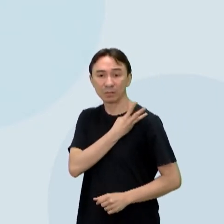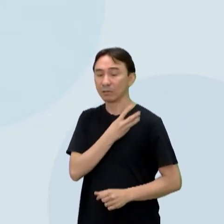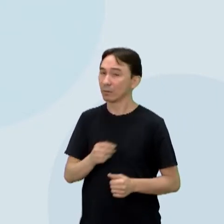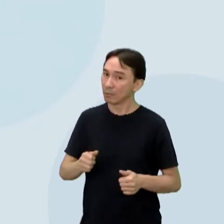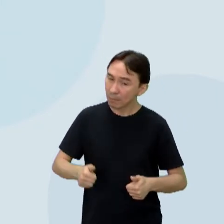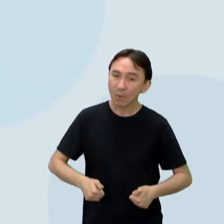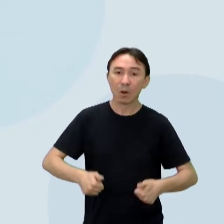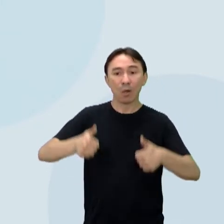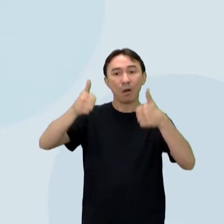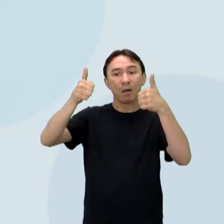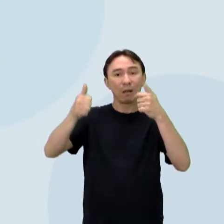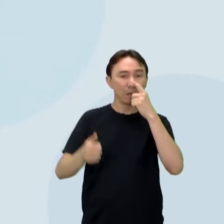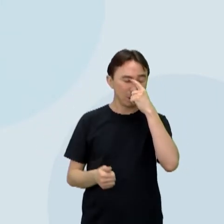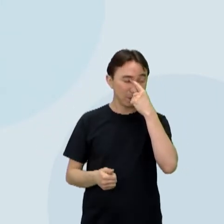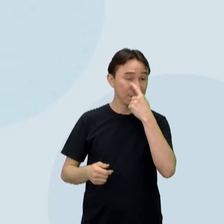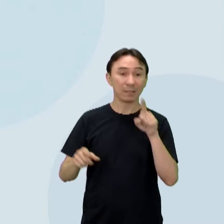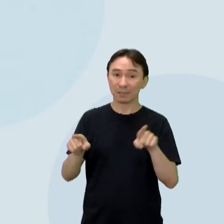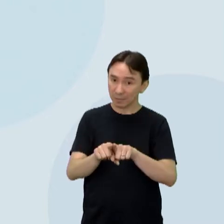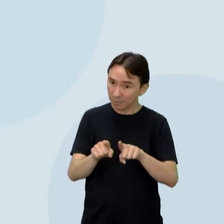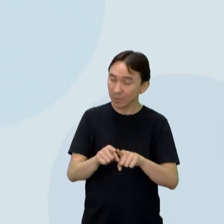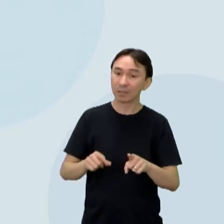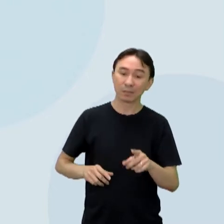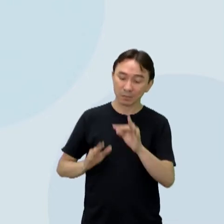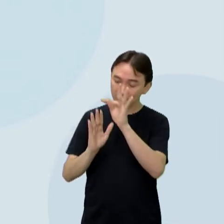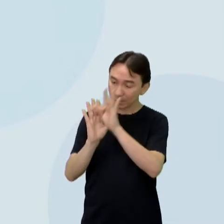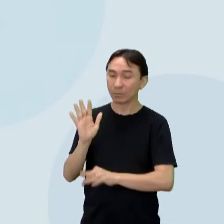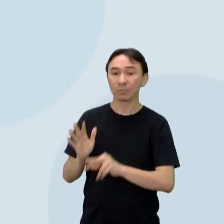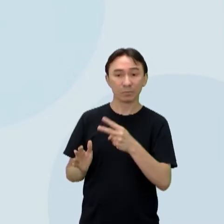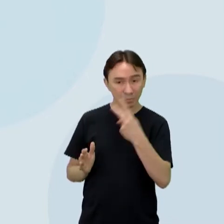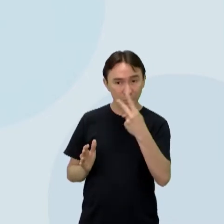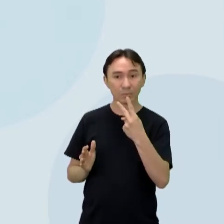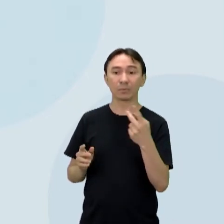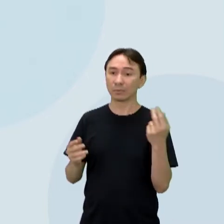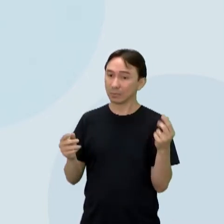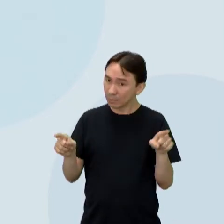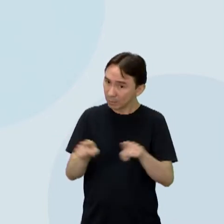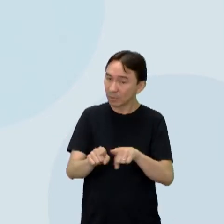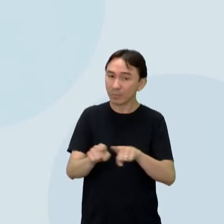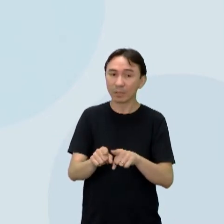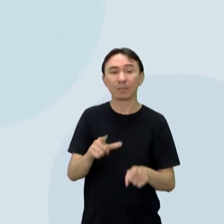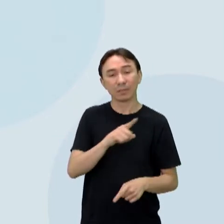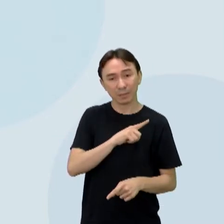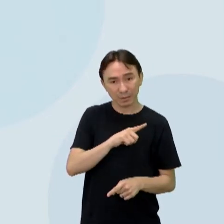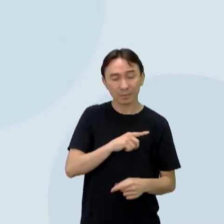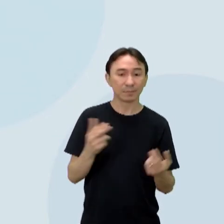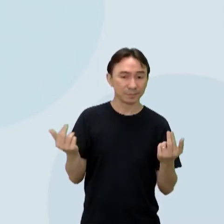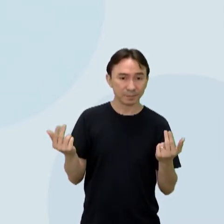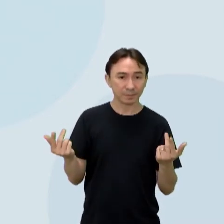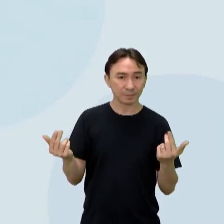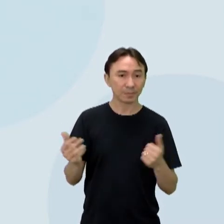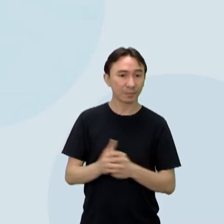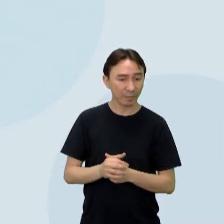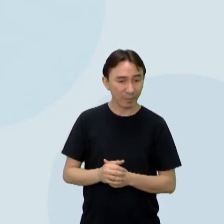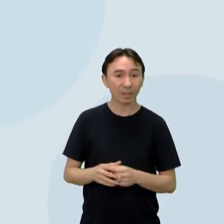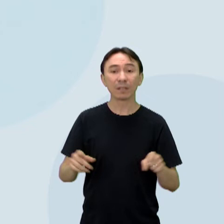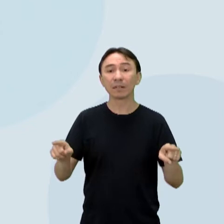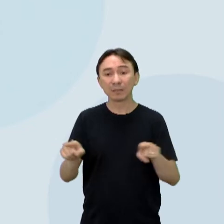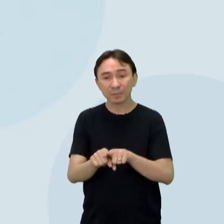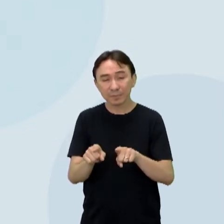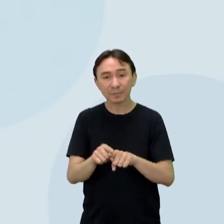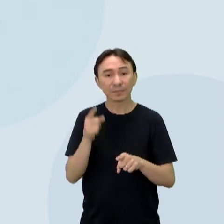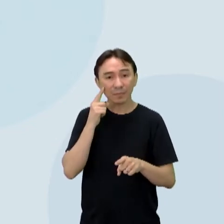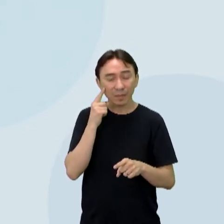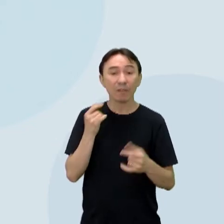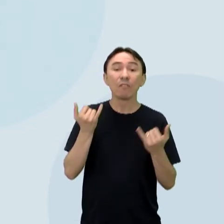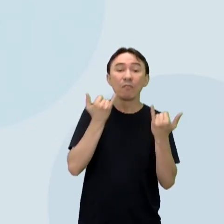lá no próximo texto, certo? Vamos ver aqui. E fazer com que os candidatos ordenem todas as informações e cheguem a